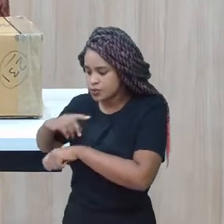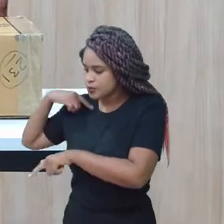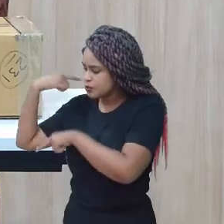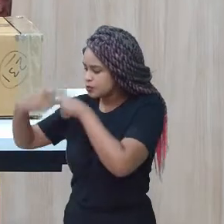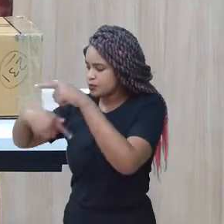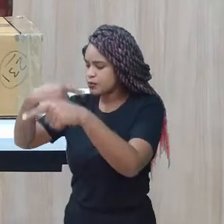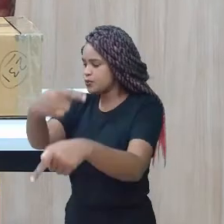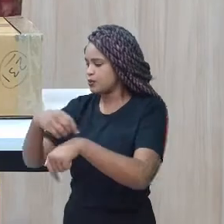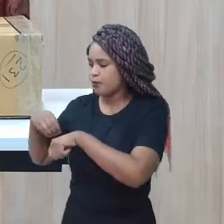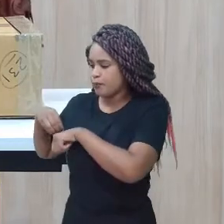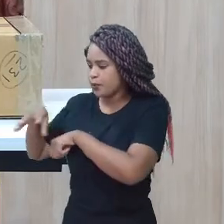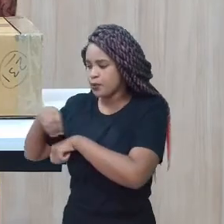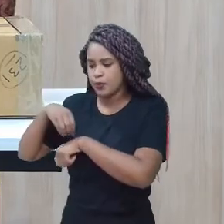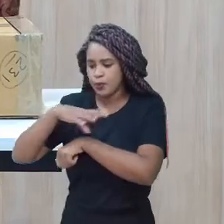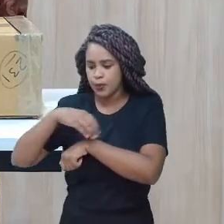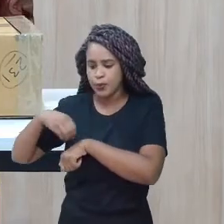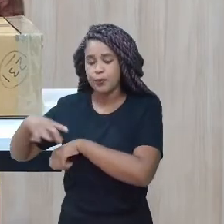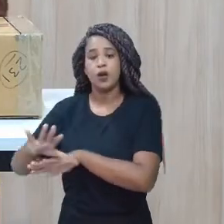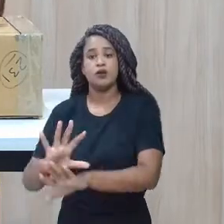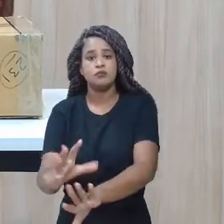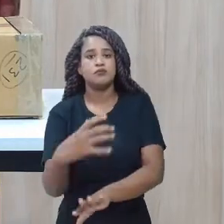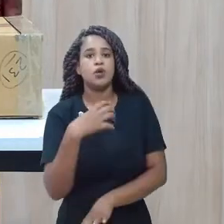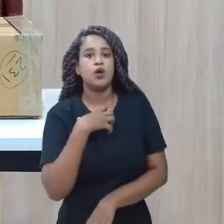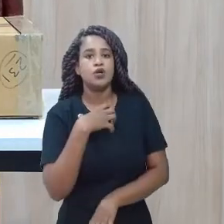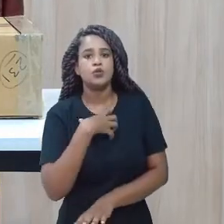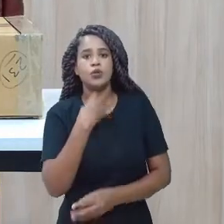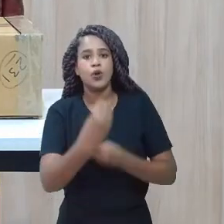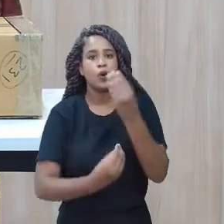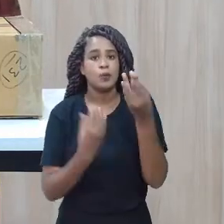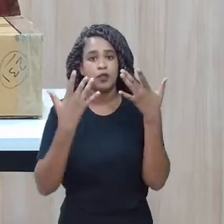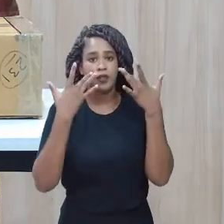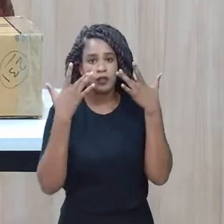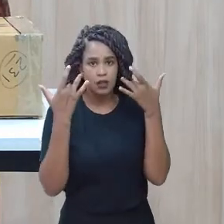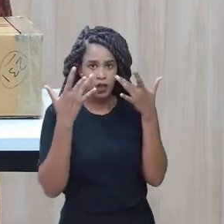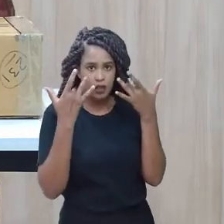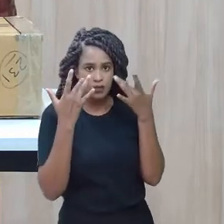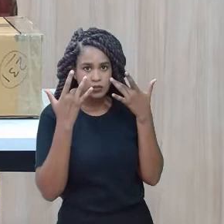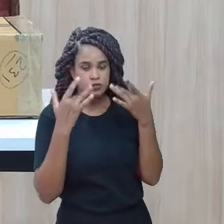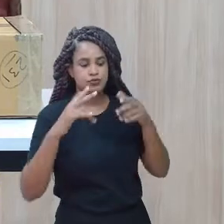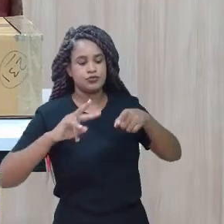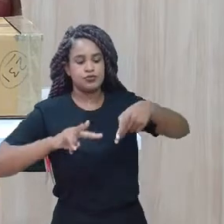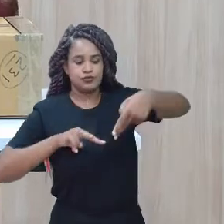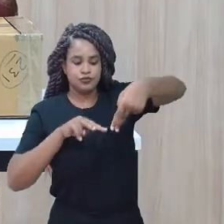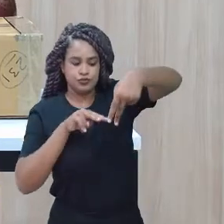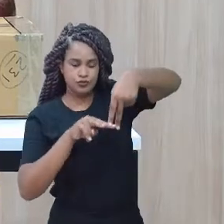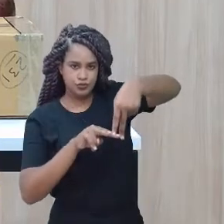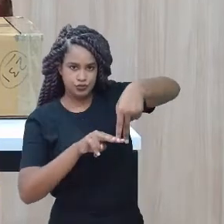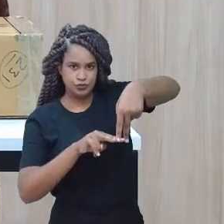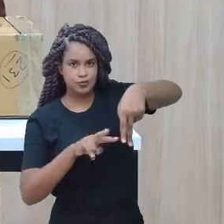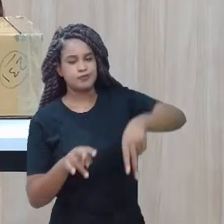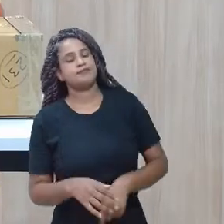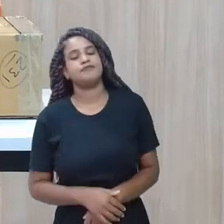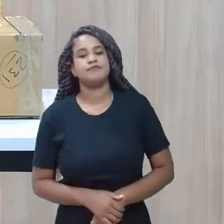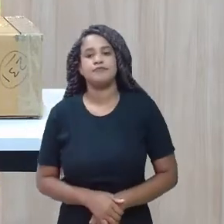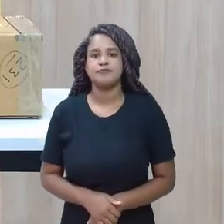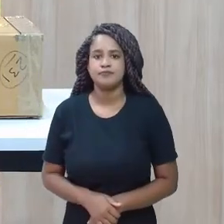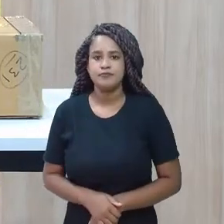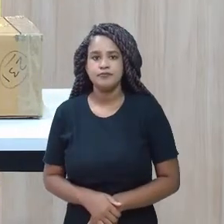é? Através do teatro, no caso do teatro de sombras,